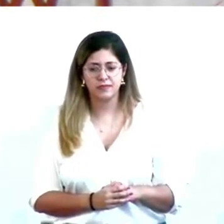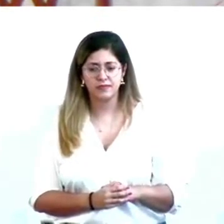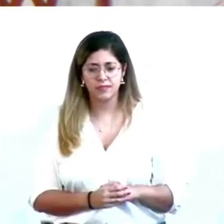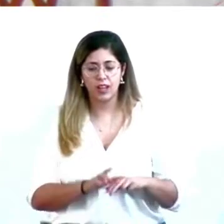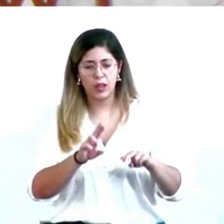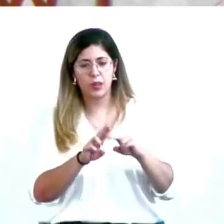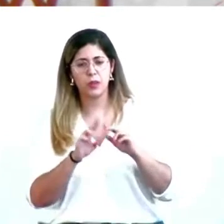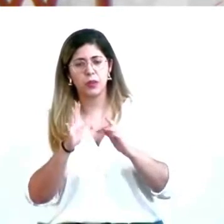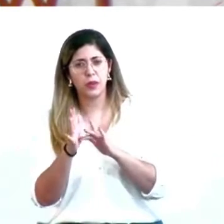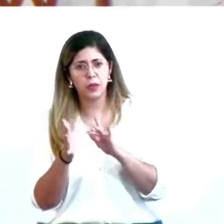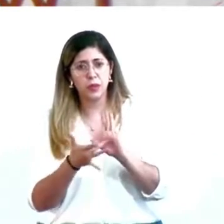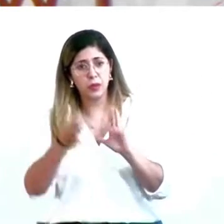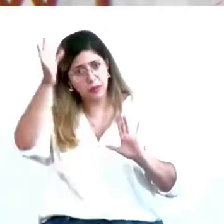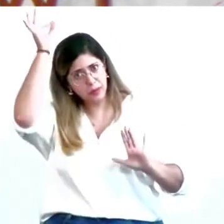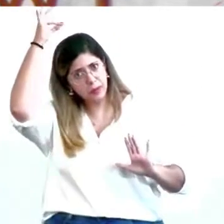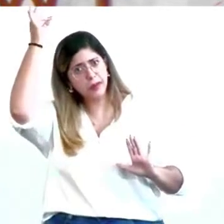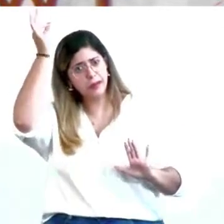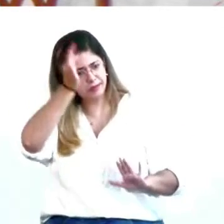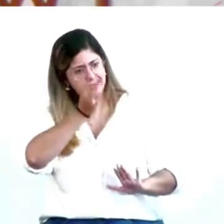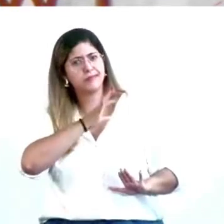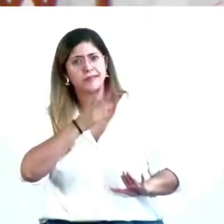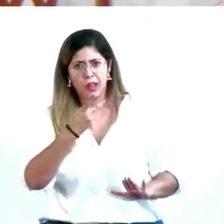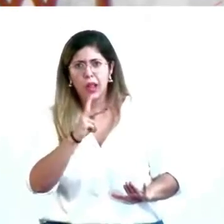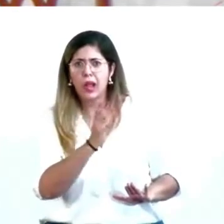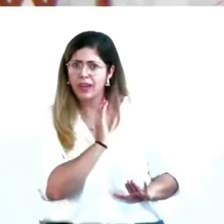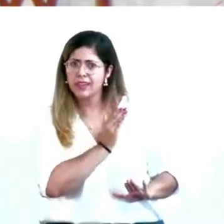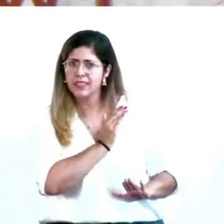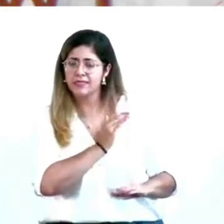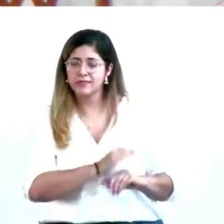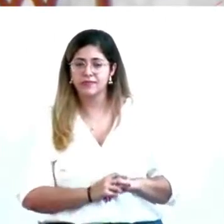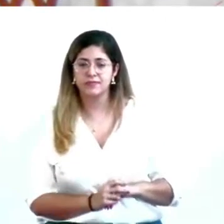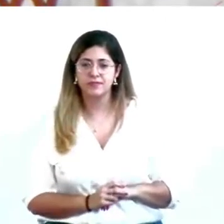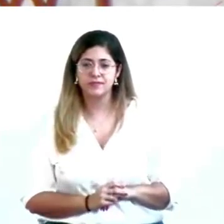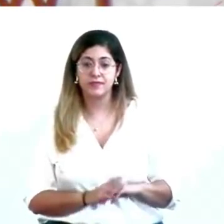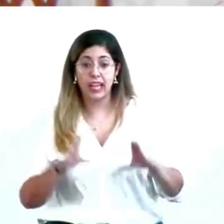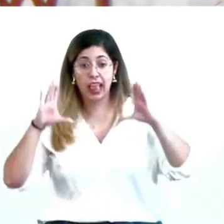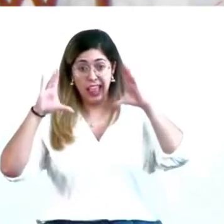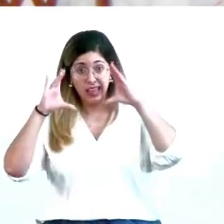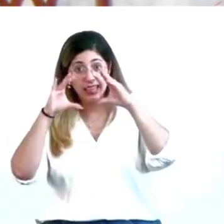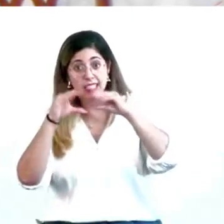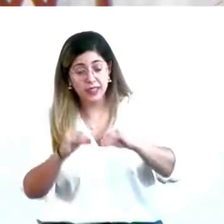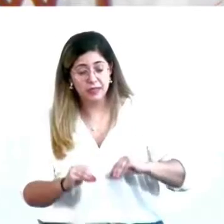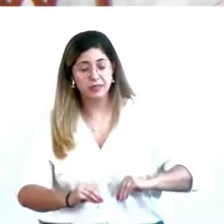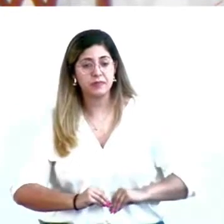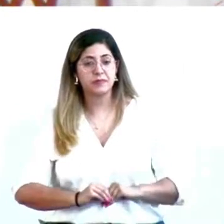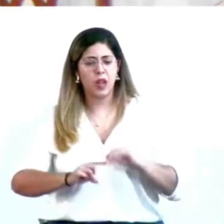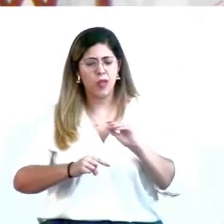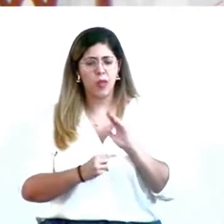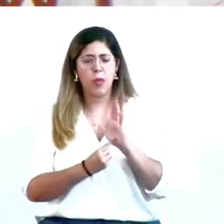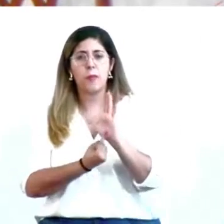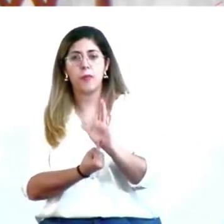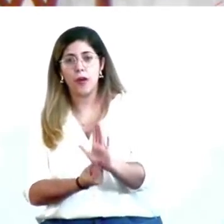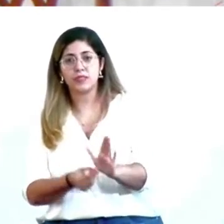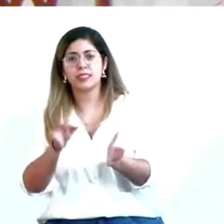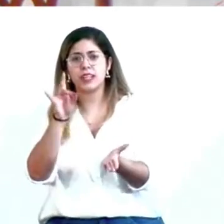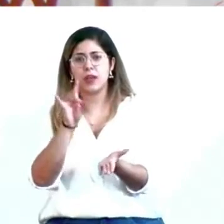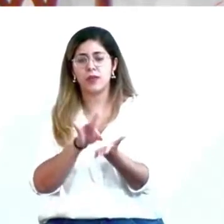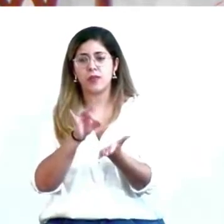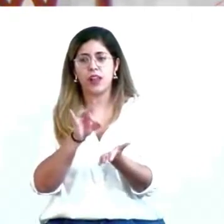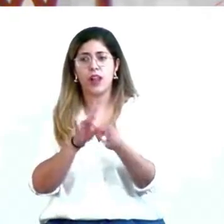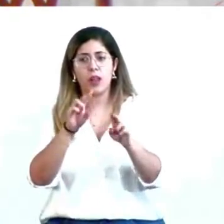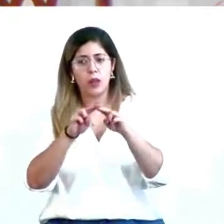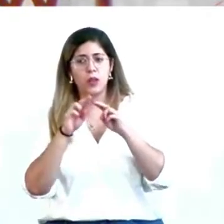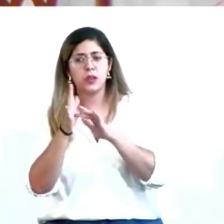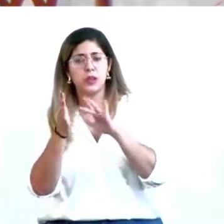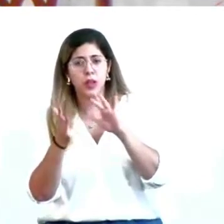através da habitação do Espírito. Então essas figuras das trevas e da luz representam a realidade dos que estão em Cristo ou dos que